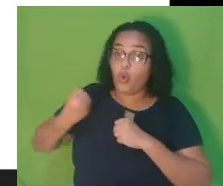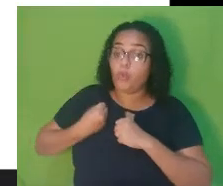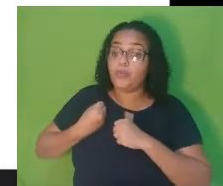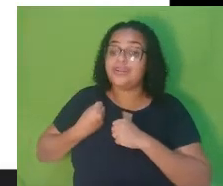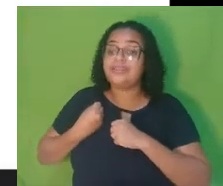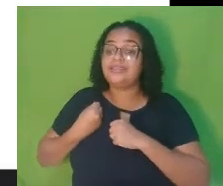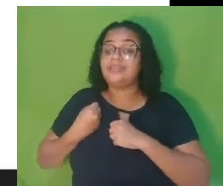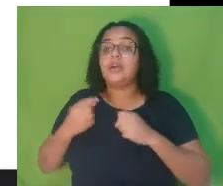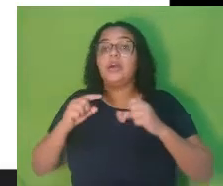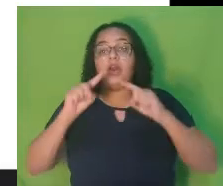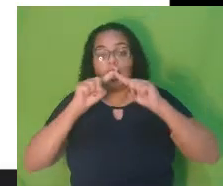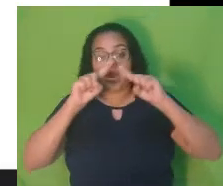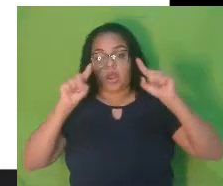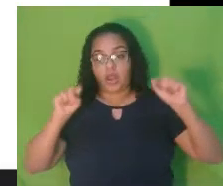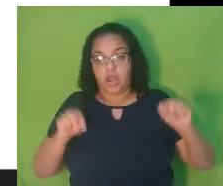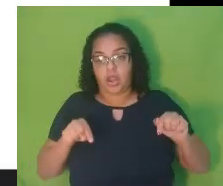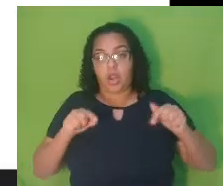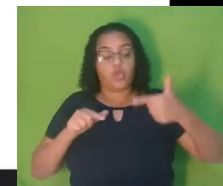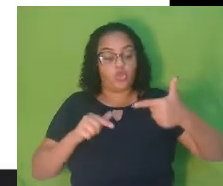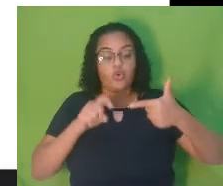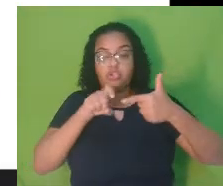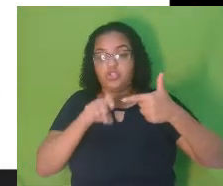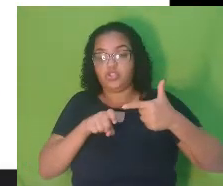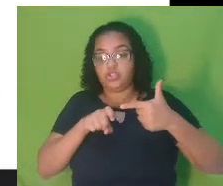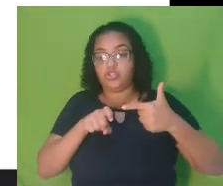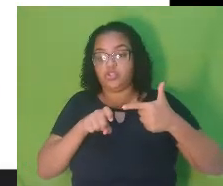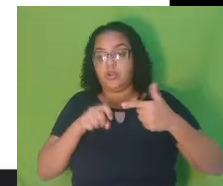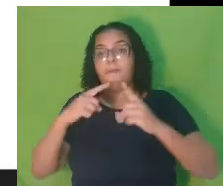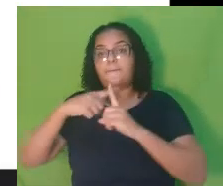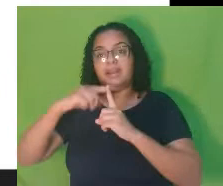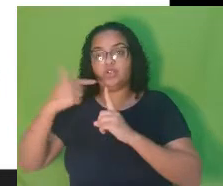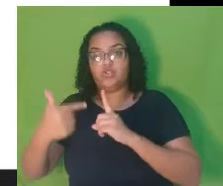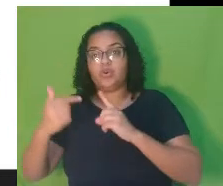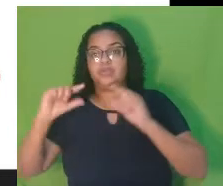esse número e eleva a 50.